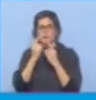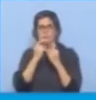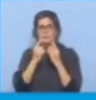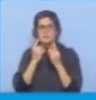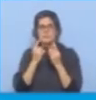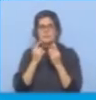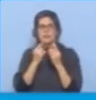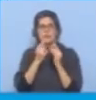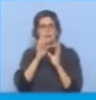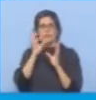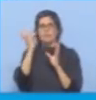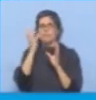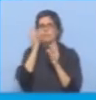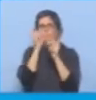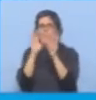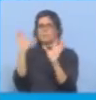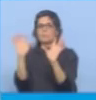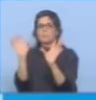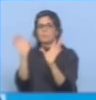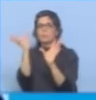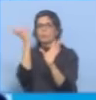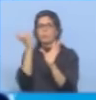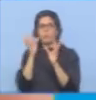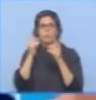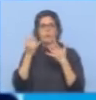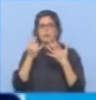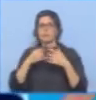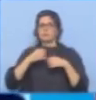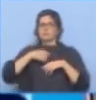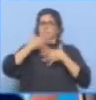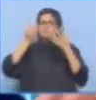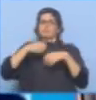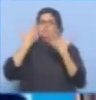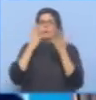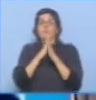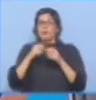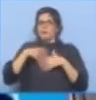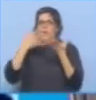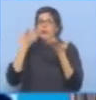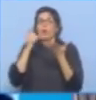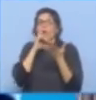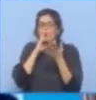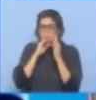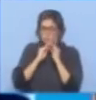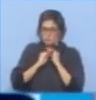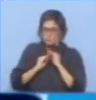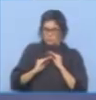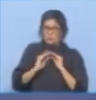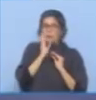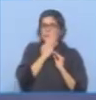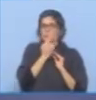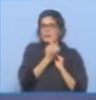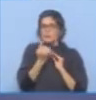sua fé de uma maneira até fisicamente diferente de nós, que têm gestos diferentes, ou ao contrário, mais exuberante, ou mais conservadora, ou mais...